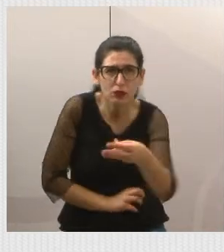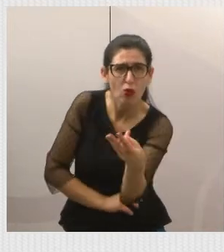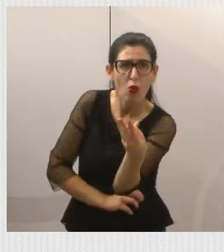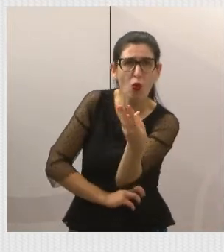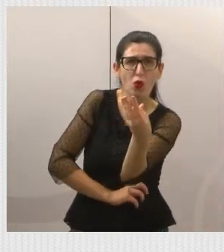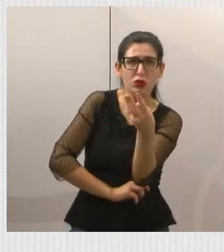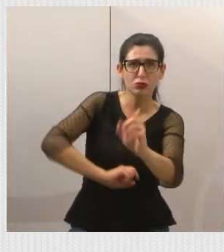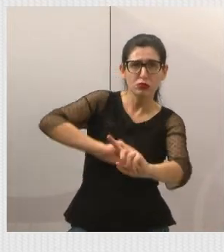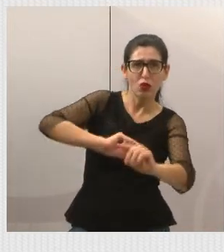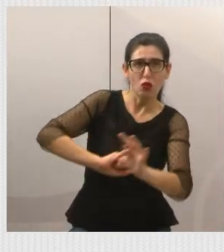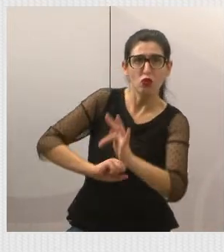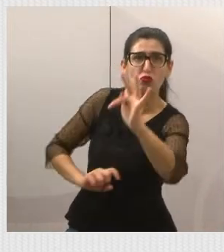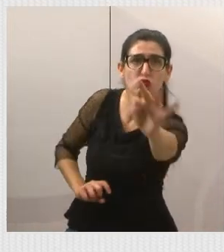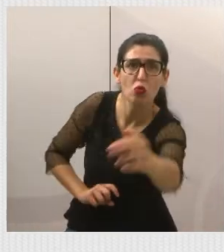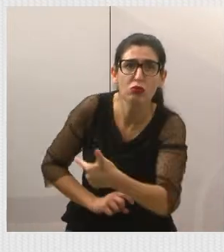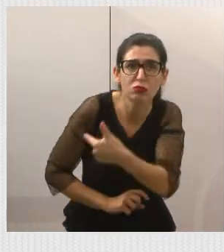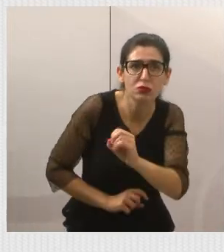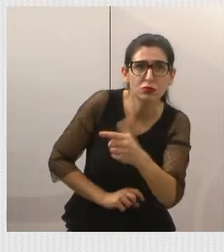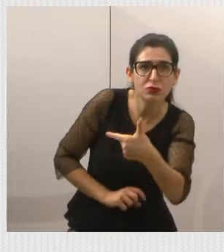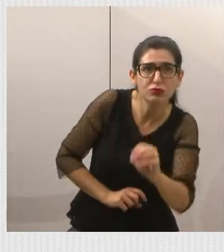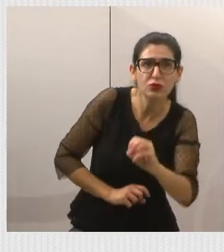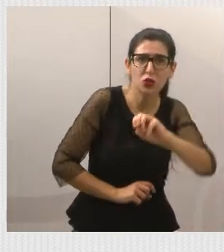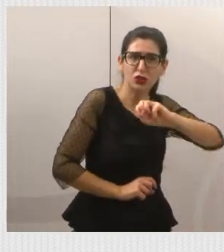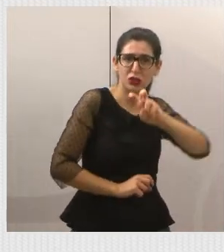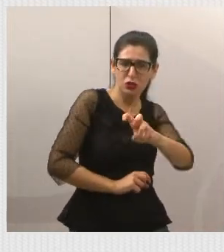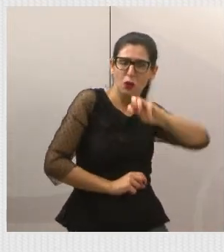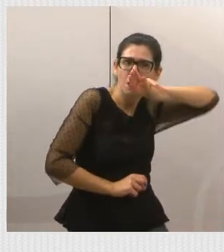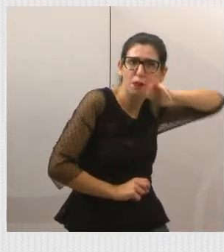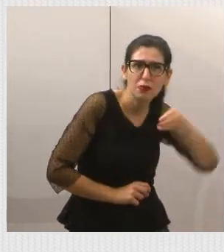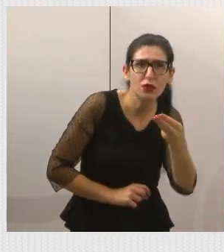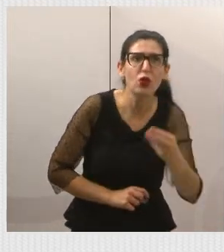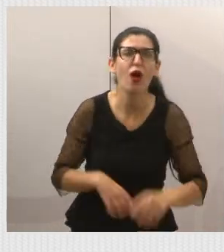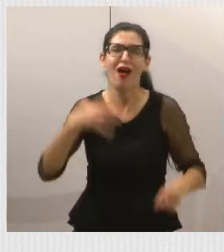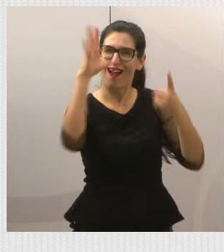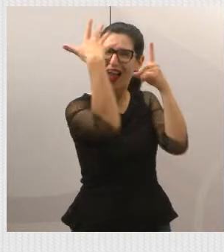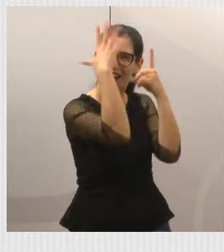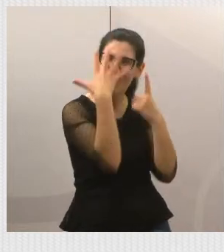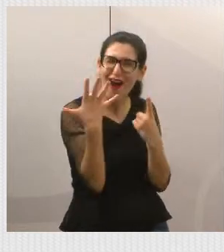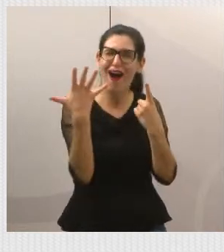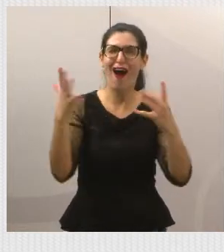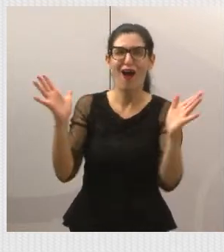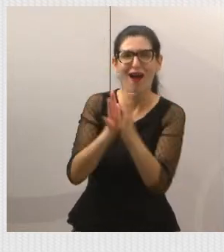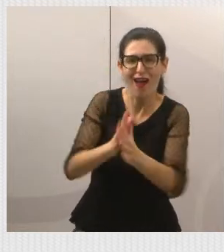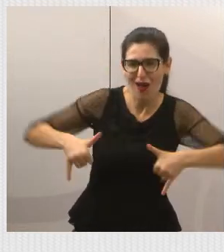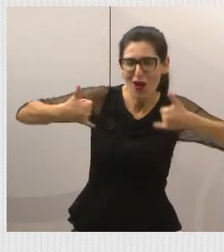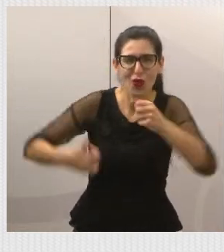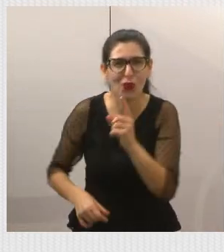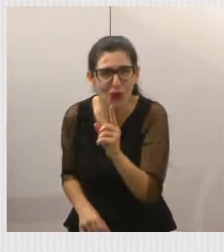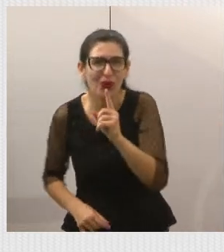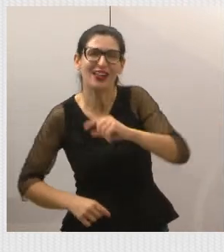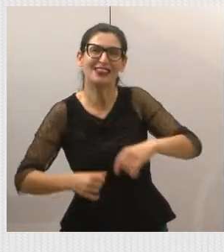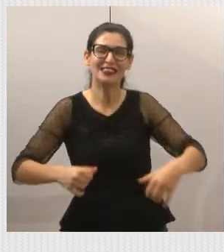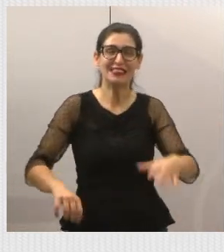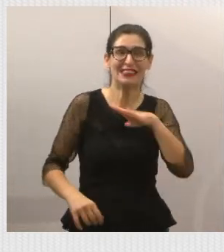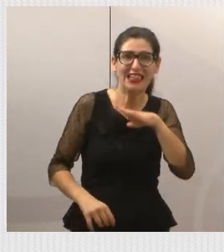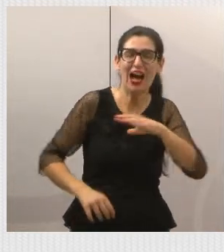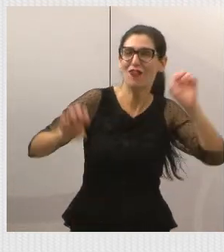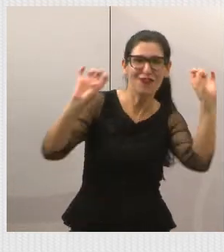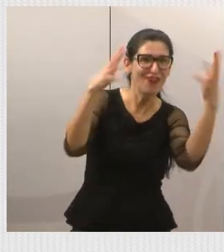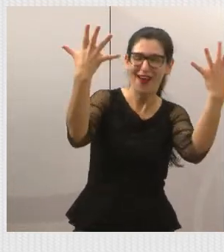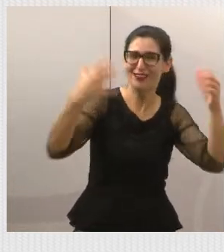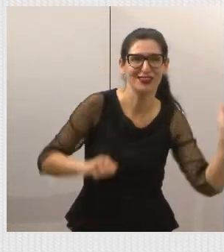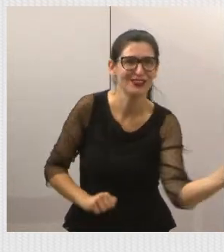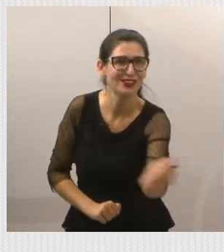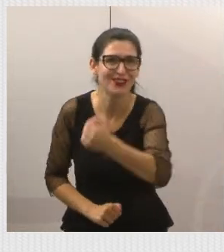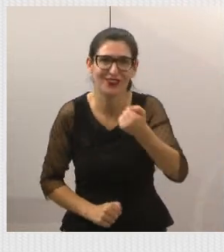de orçamento, com destaque para o Carnaval, aniversário da cidade, festa do bolinho, da cerveja, recuperação